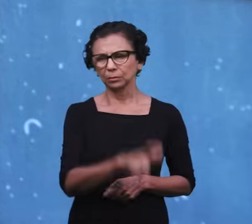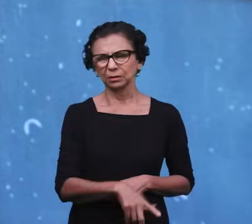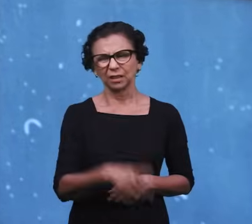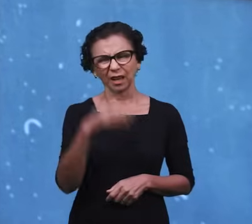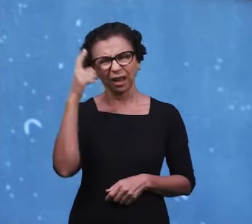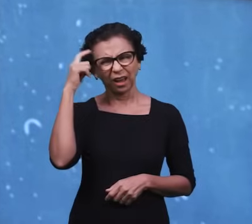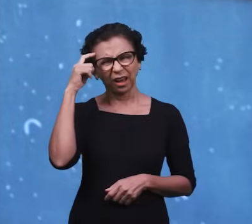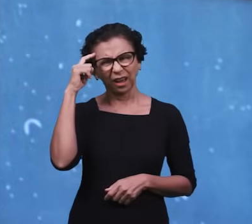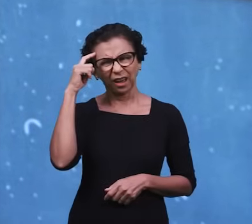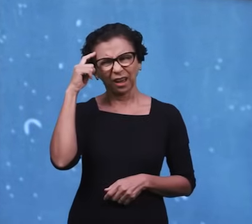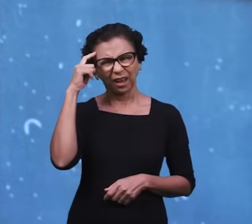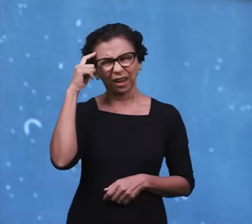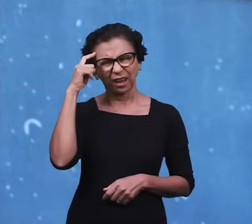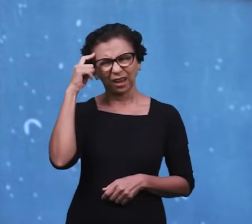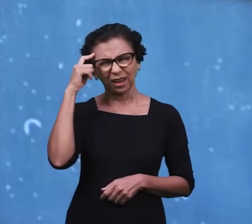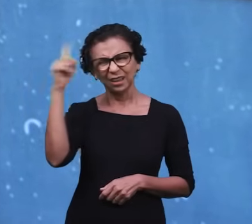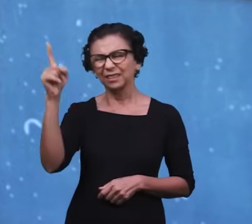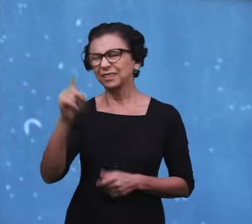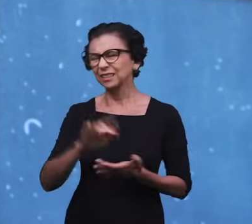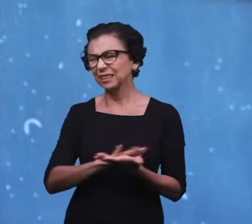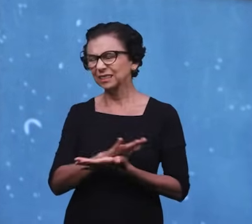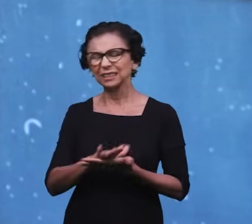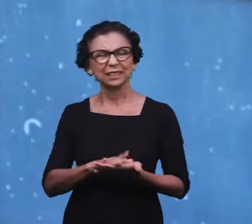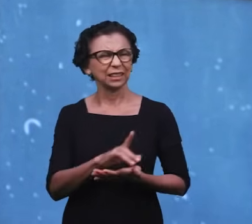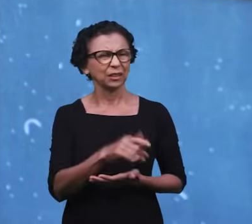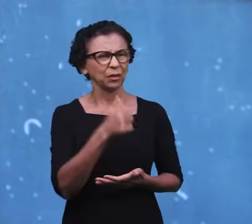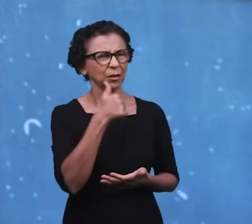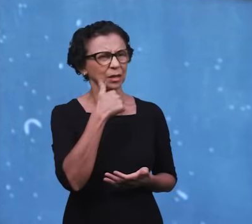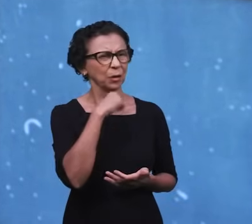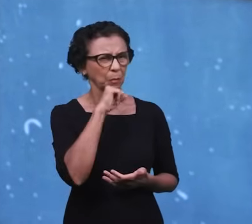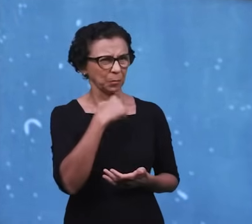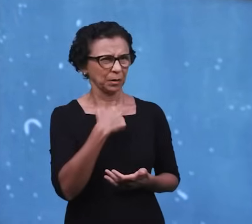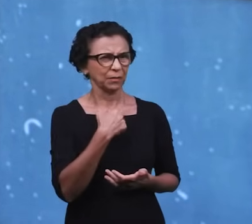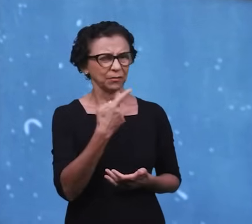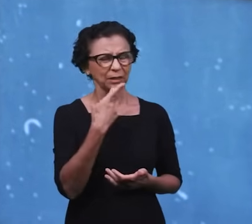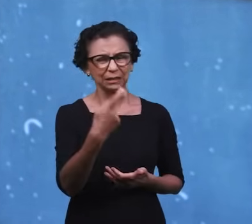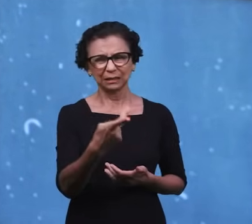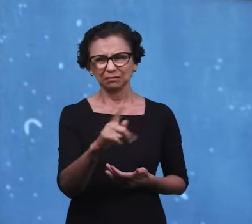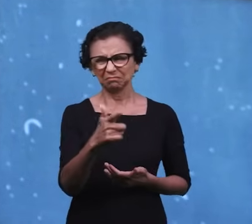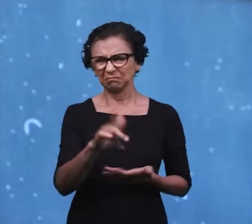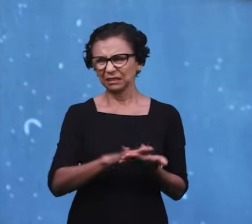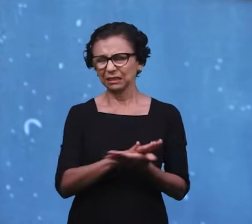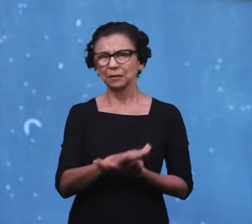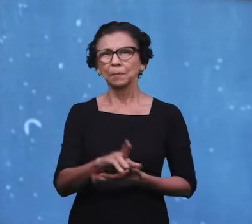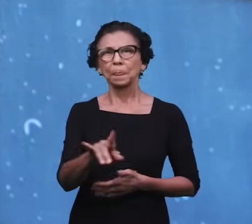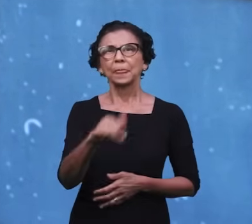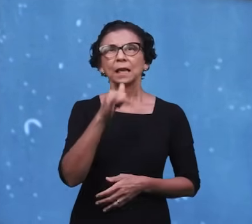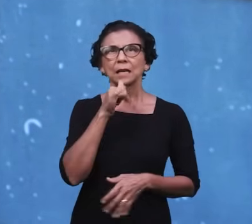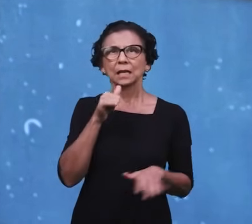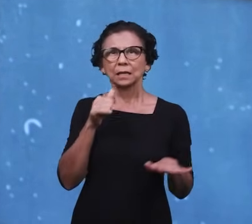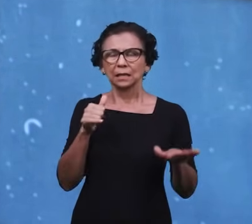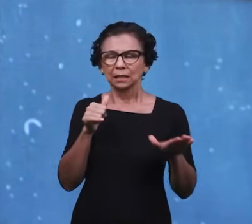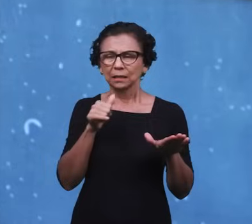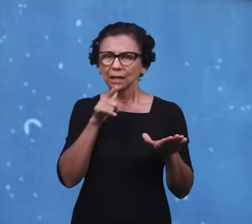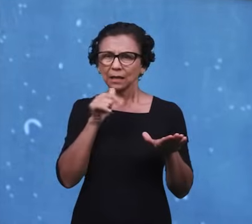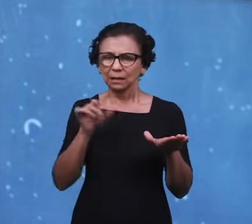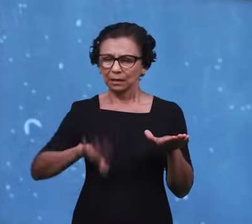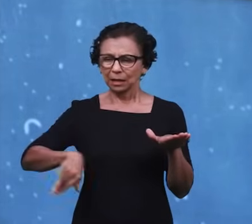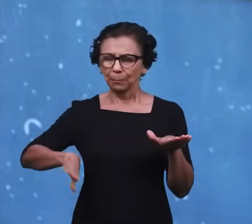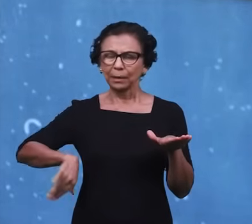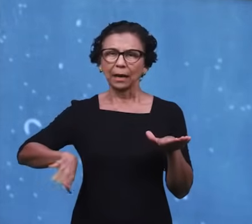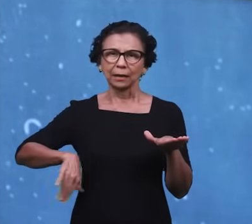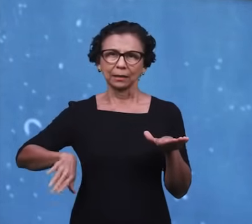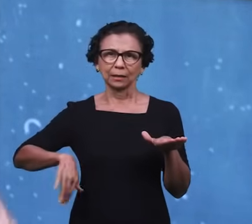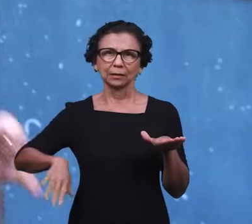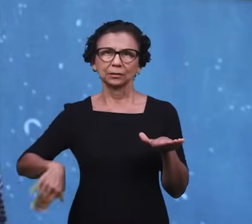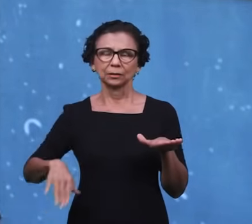meu marido falava, tem alguma coisa. Por quê? Ele ficava muito tempo, por exemplo, na praia, brincando com um baldinho de areia. Então,